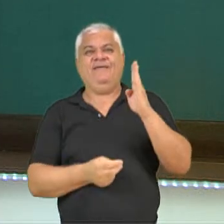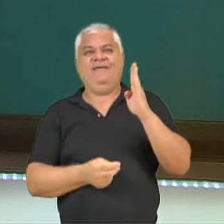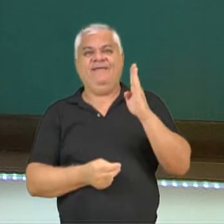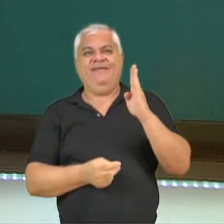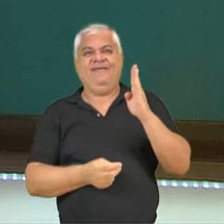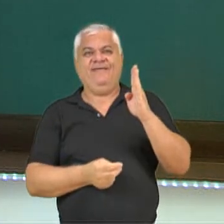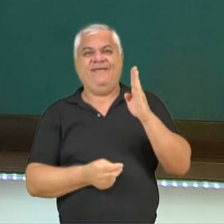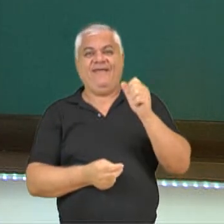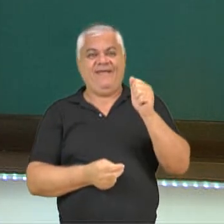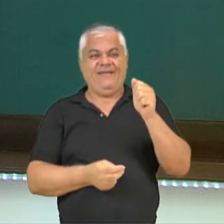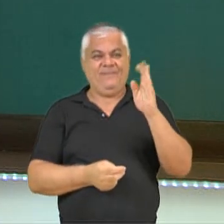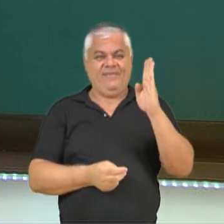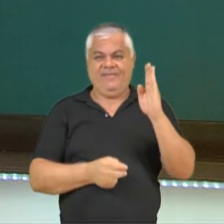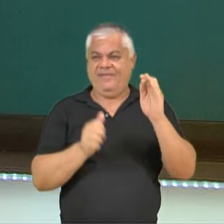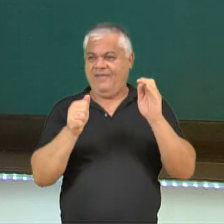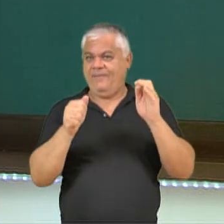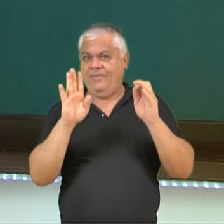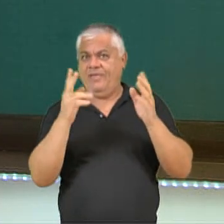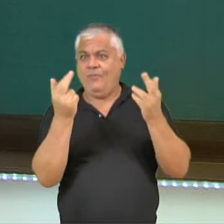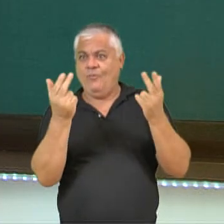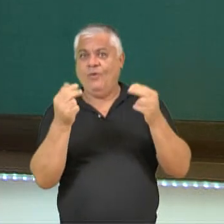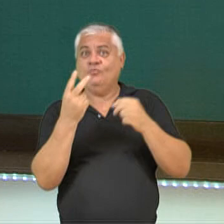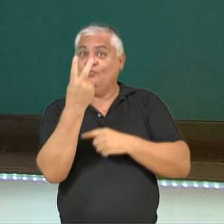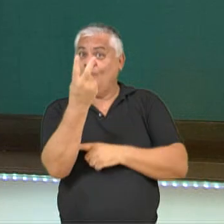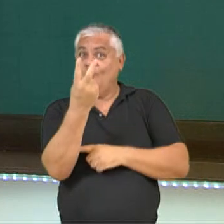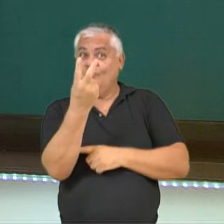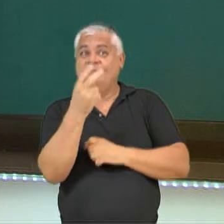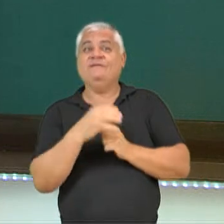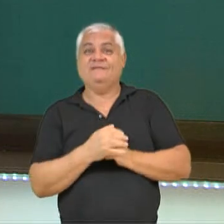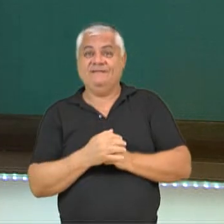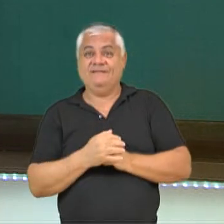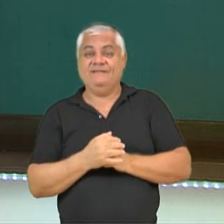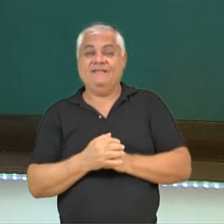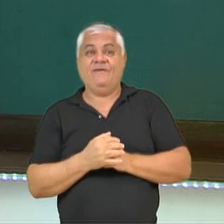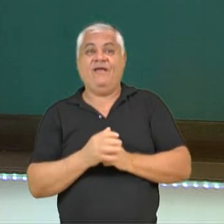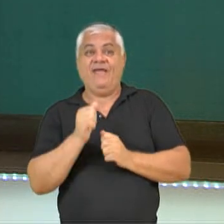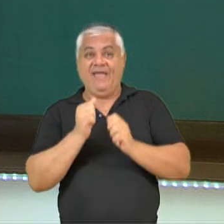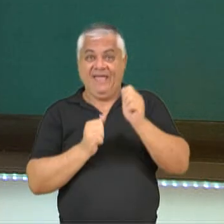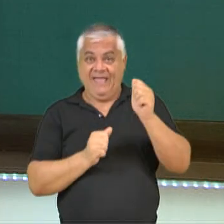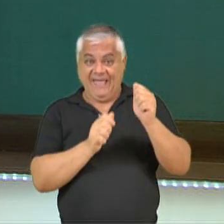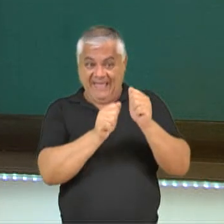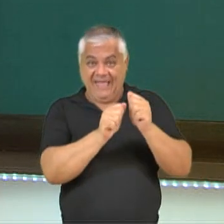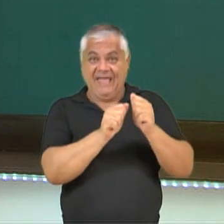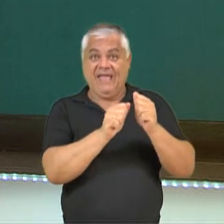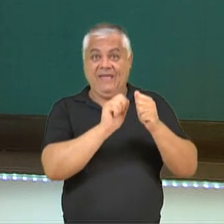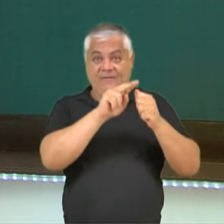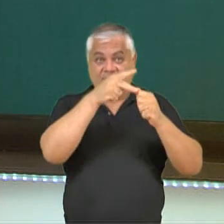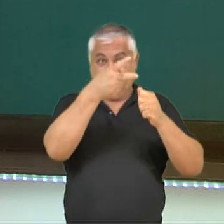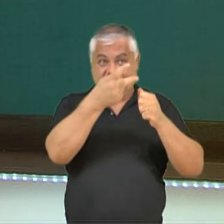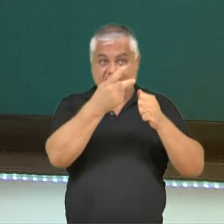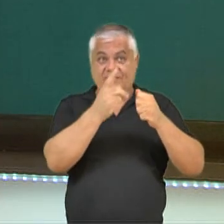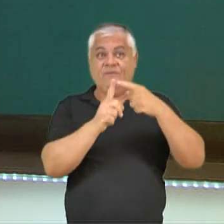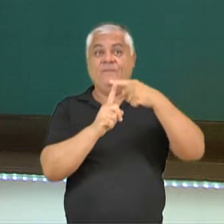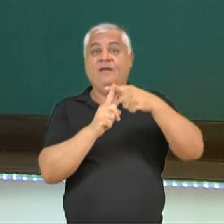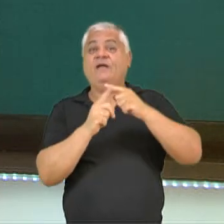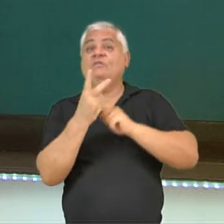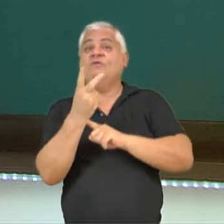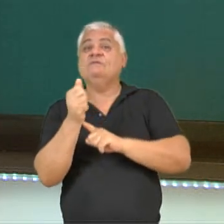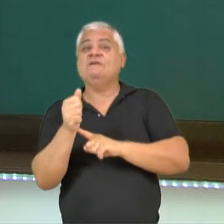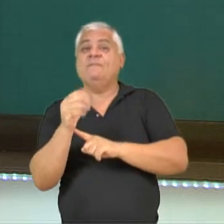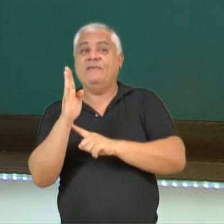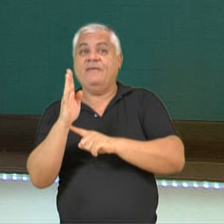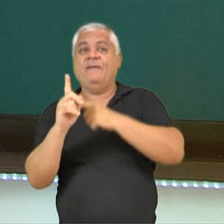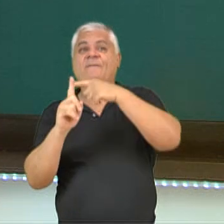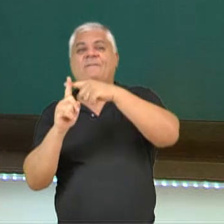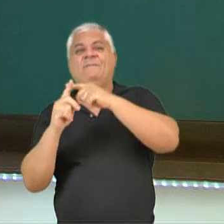só juntando esses dois termos semelhantes. Então, eu tenho que a área do quadrado grandão é A ao quadrado mais 2AB mais